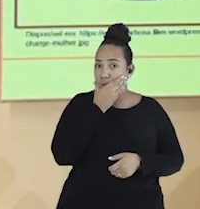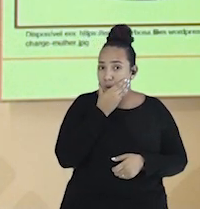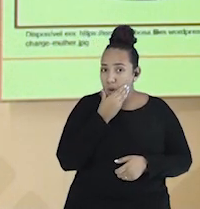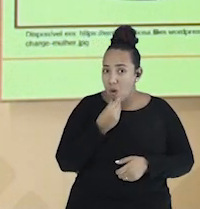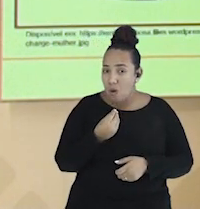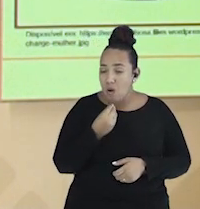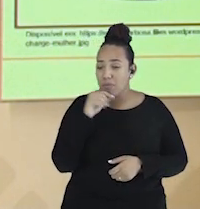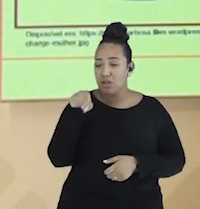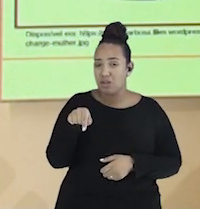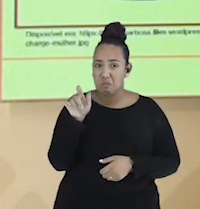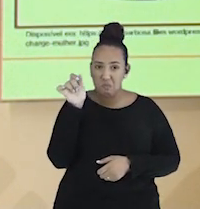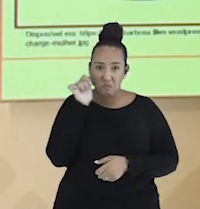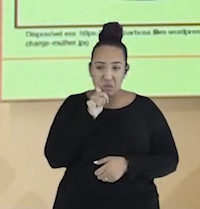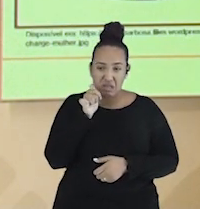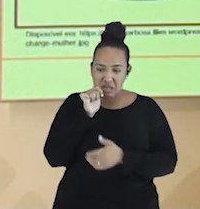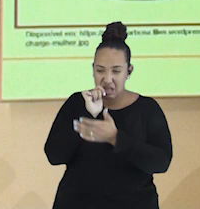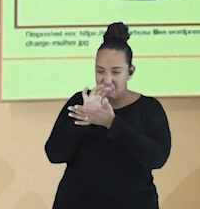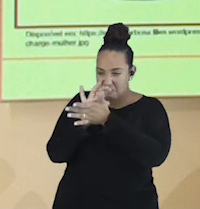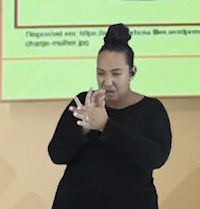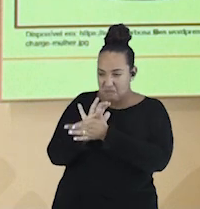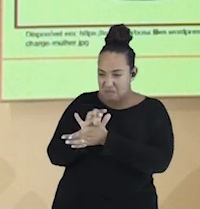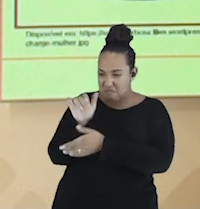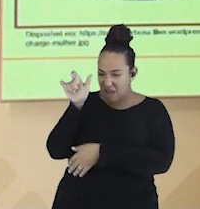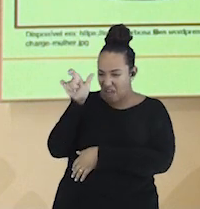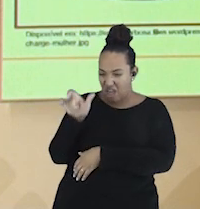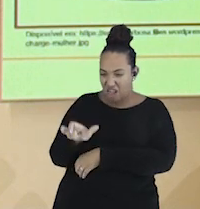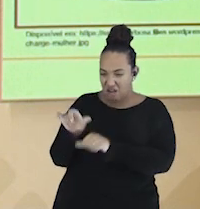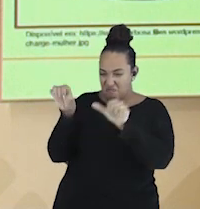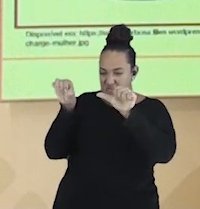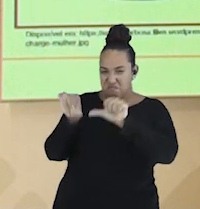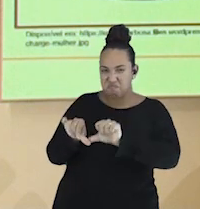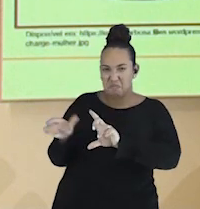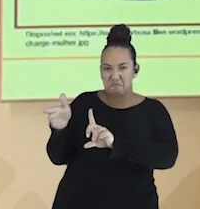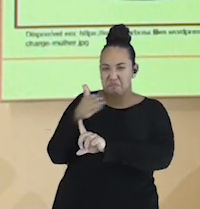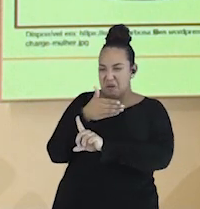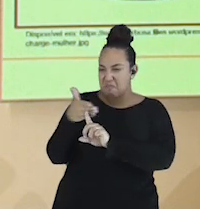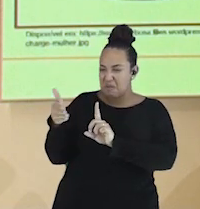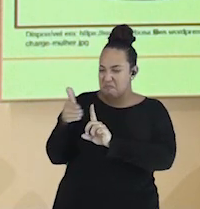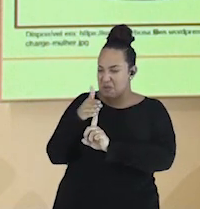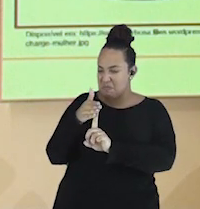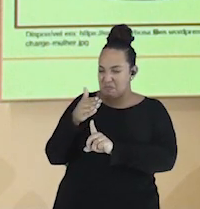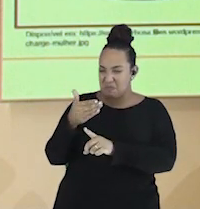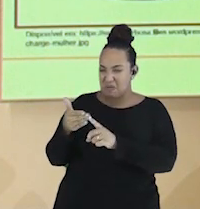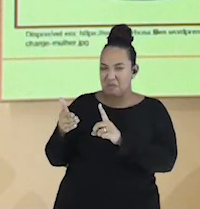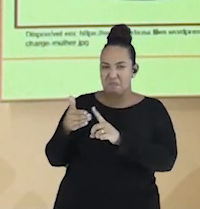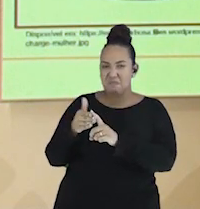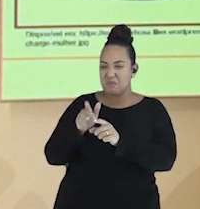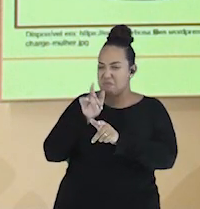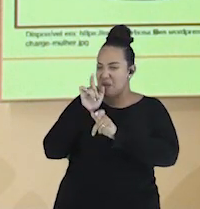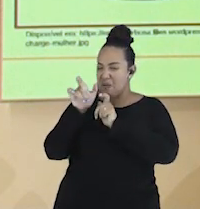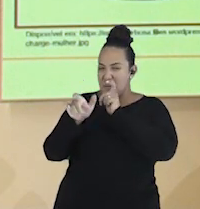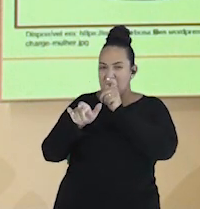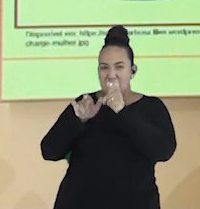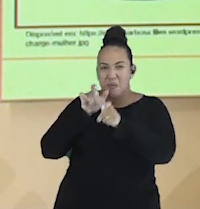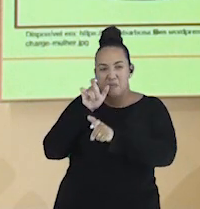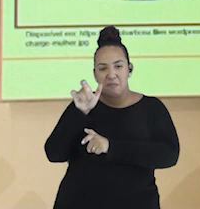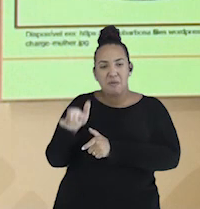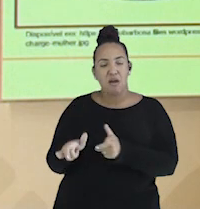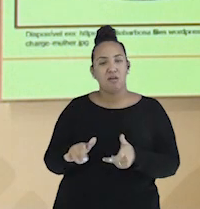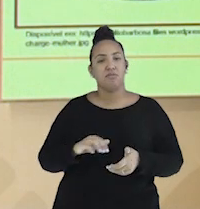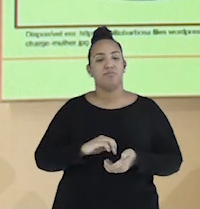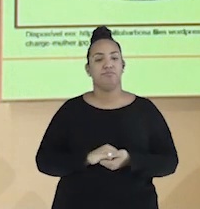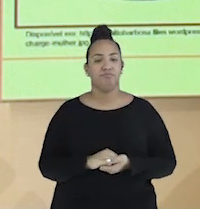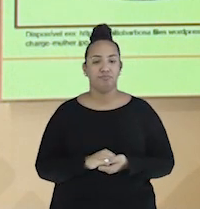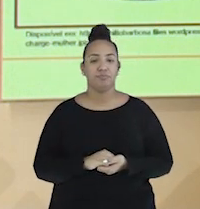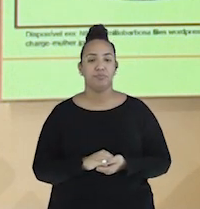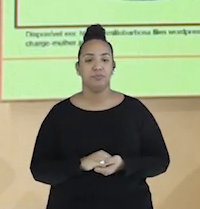ainda tratam as mulheres como inferiores, agridem, humilham, sobrecarregam.